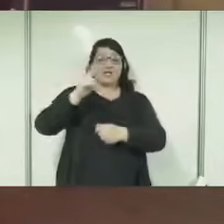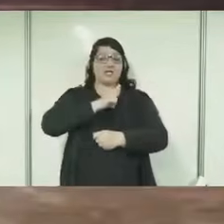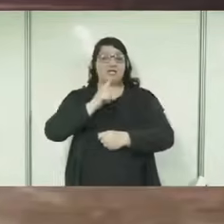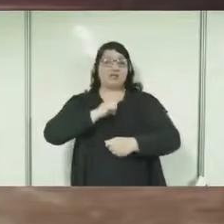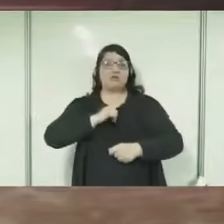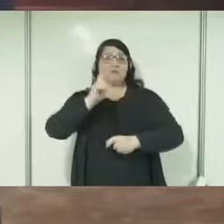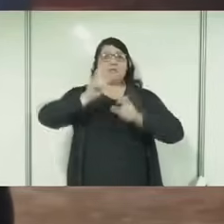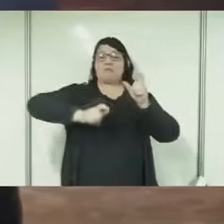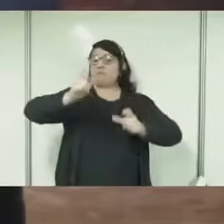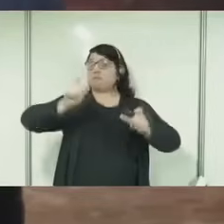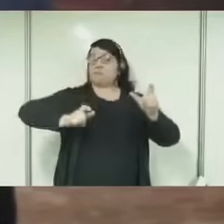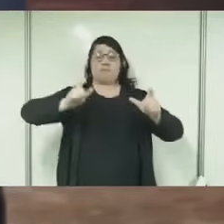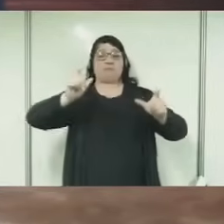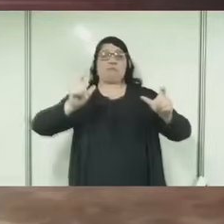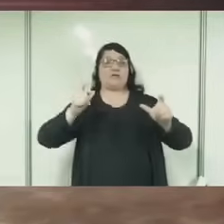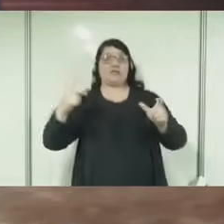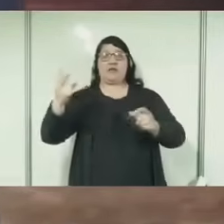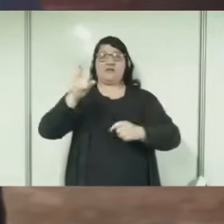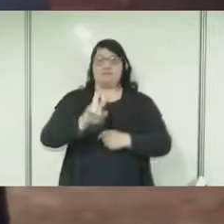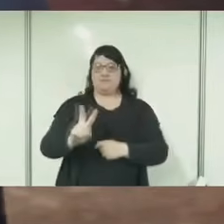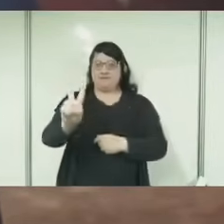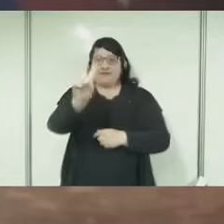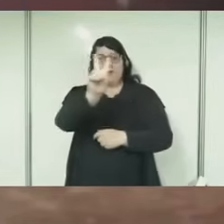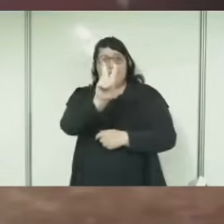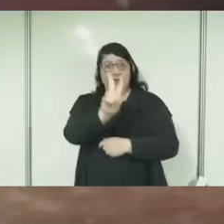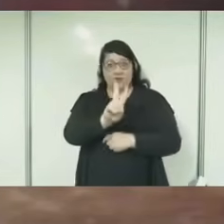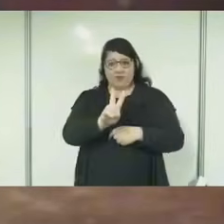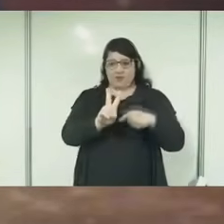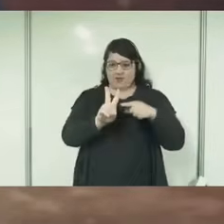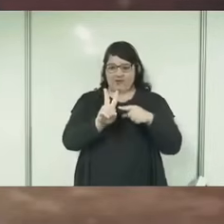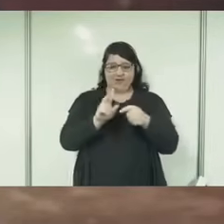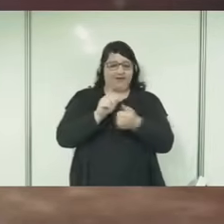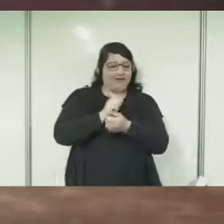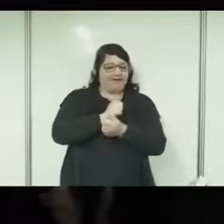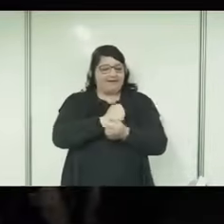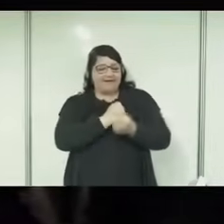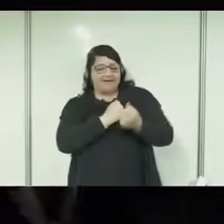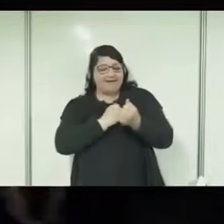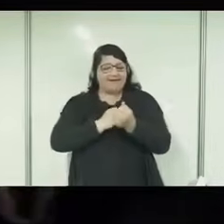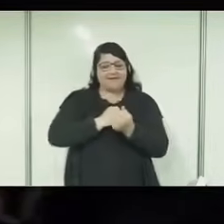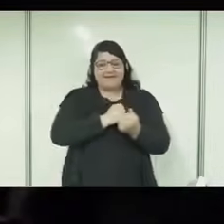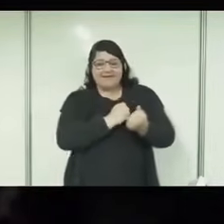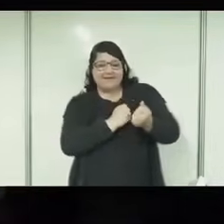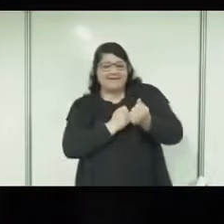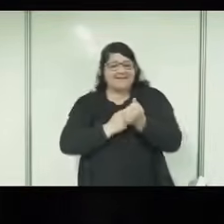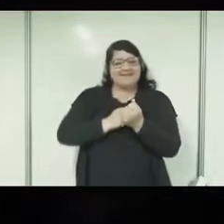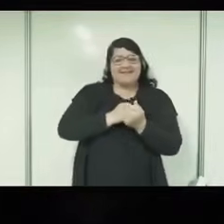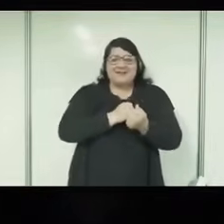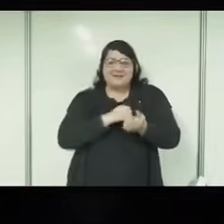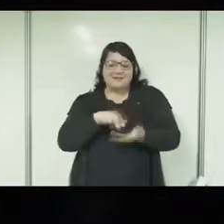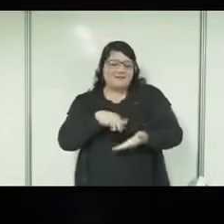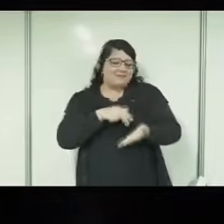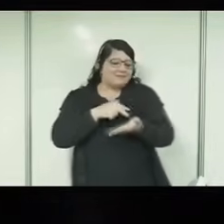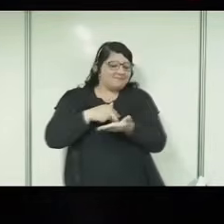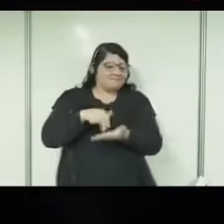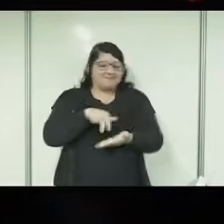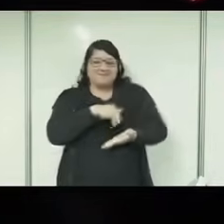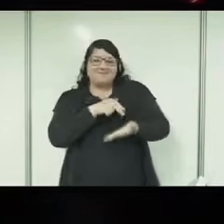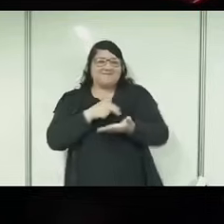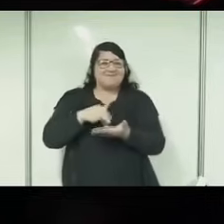inteiro. O casalzinho quase não sai do lugar. Que tal o baile?